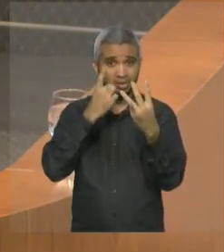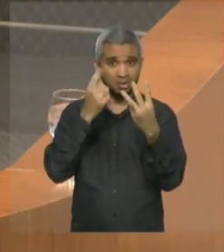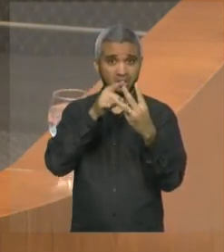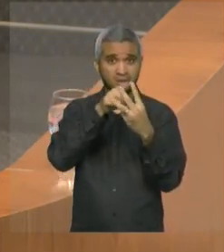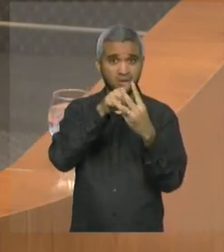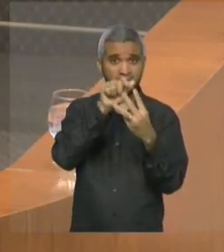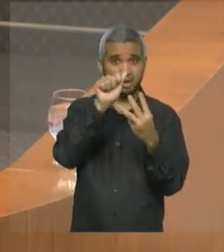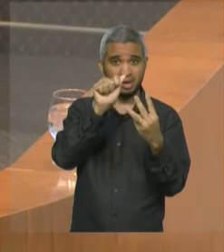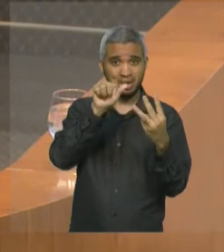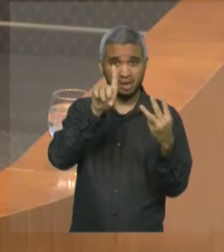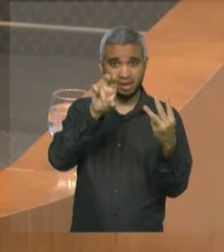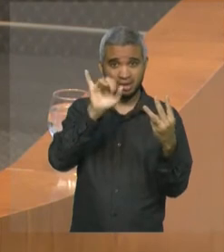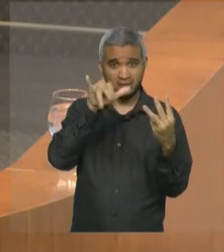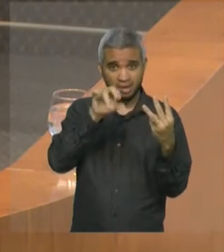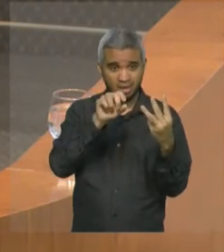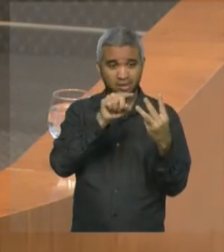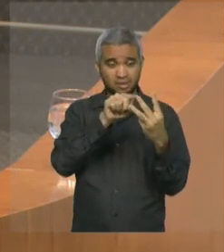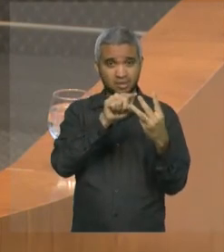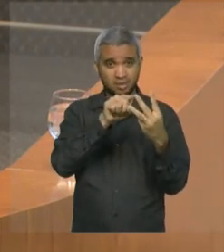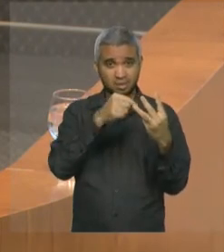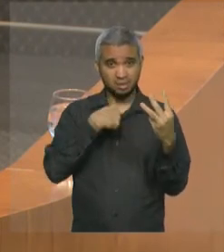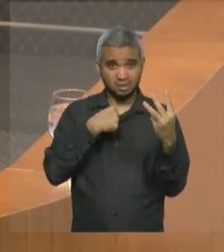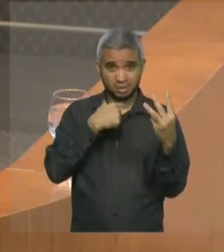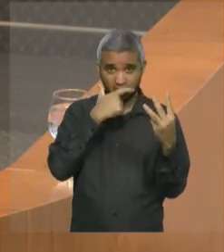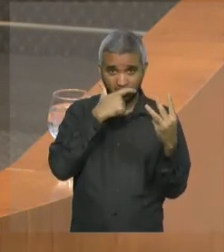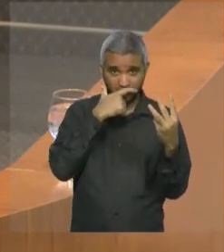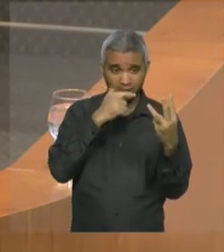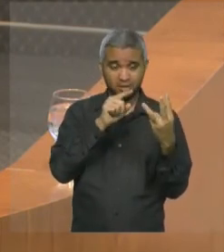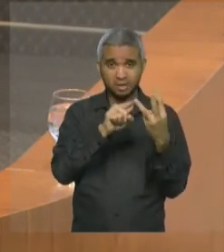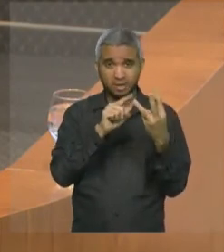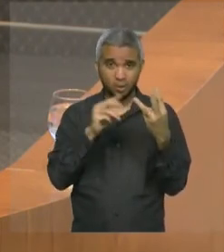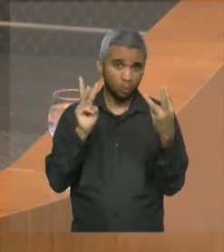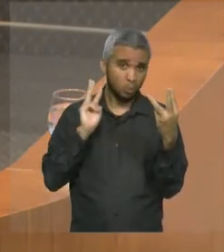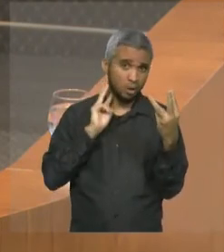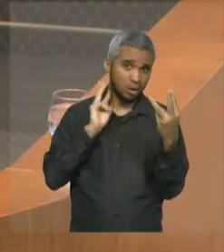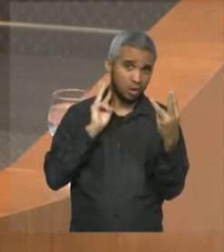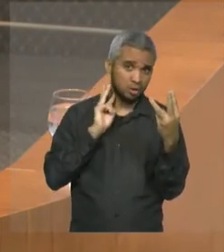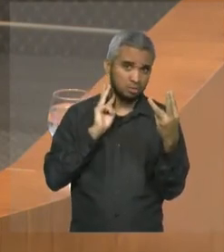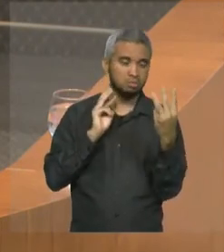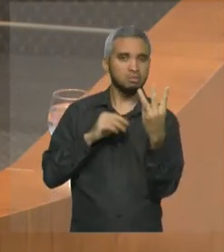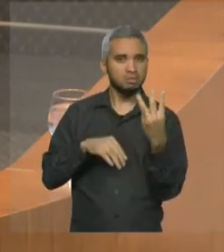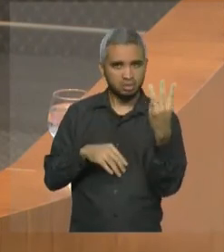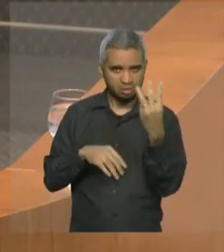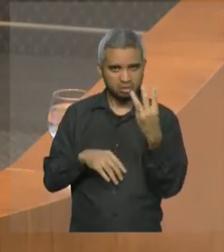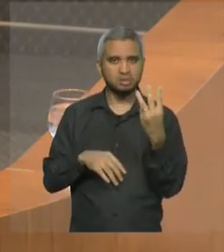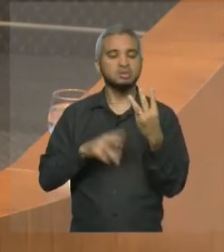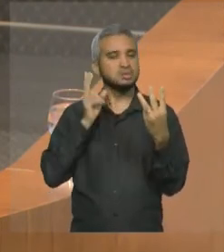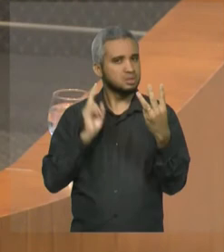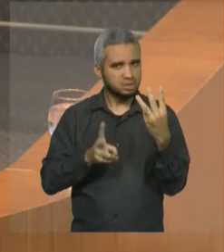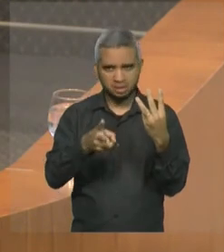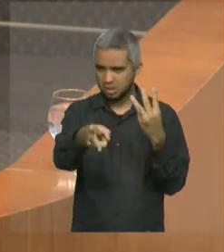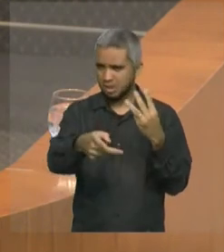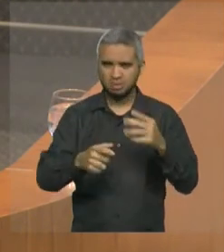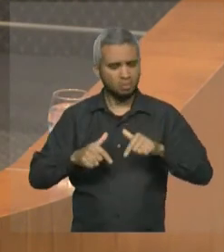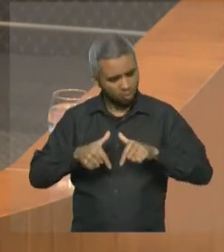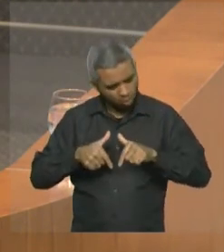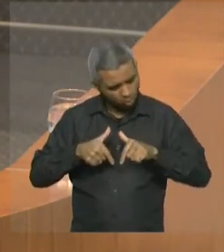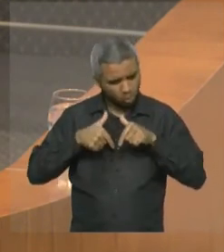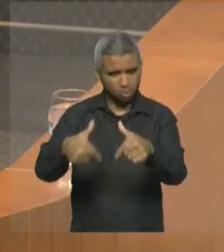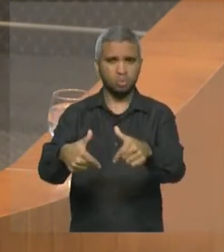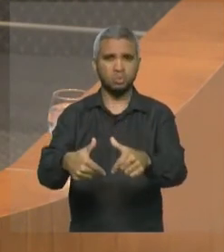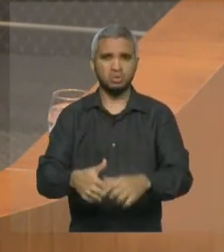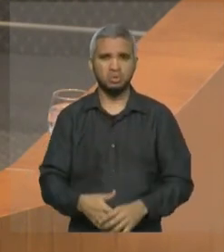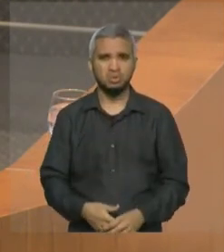Sarney, César Pires e Hélio do Curso, estarão sempre aqui. Para ir ao menos que não